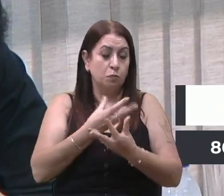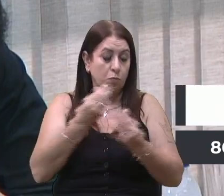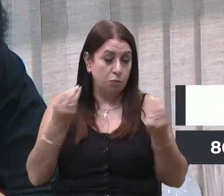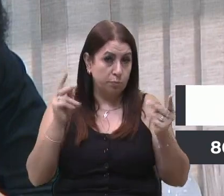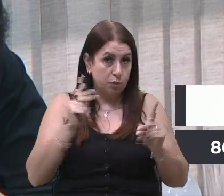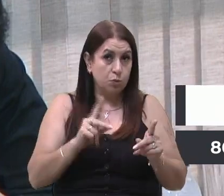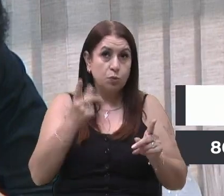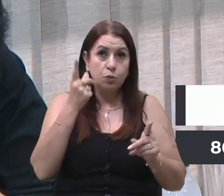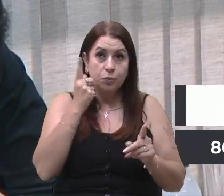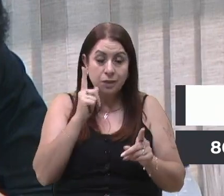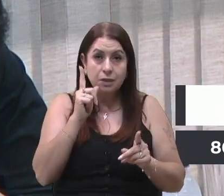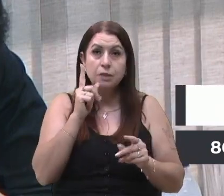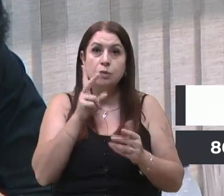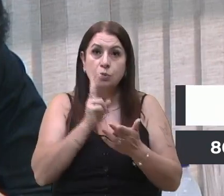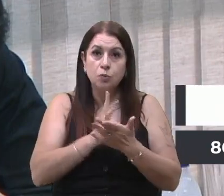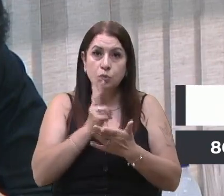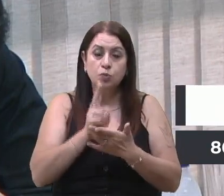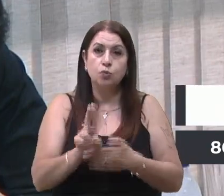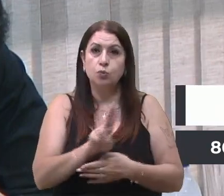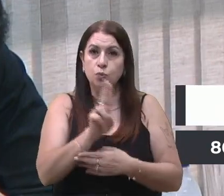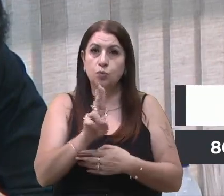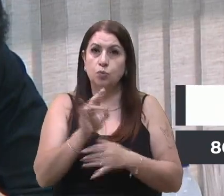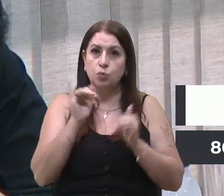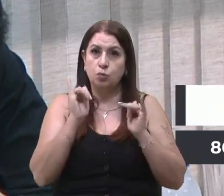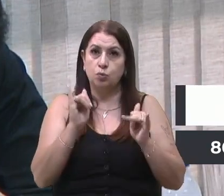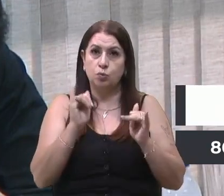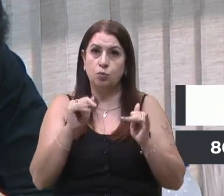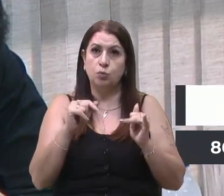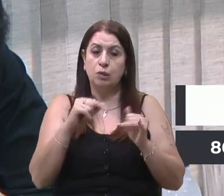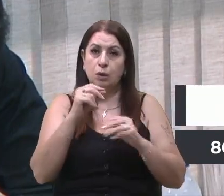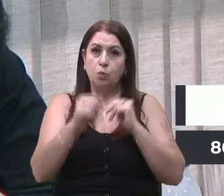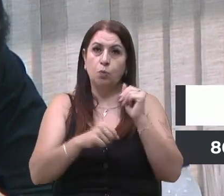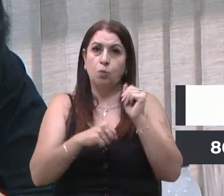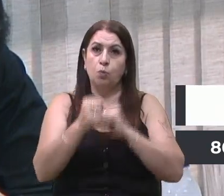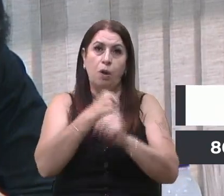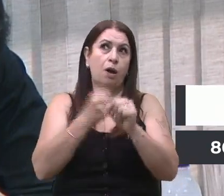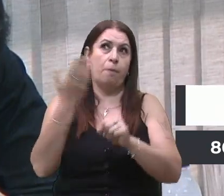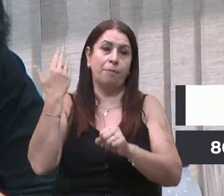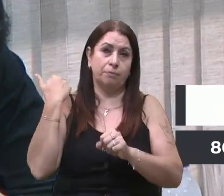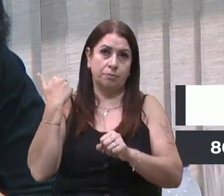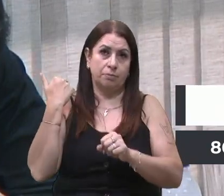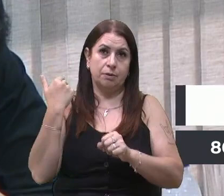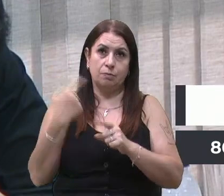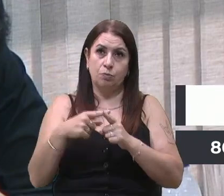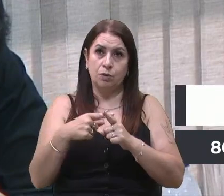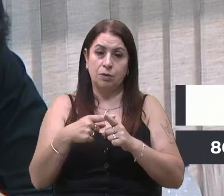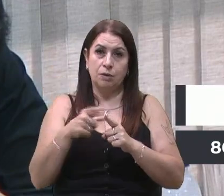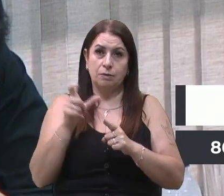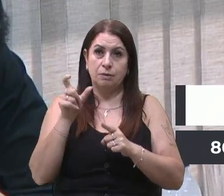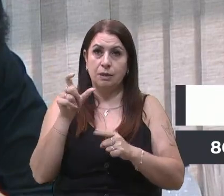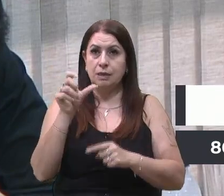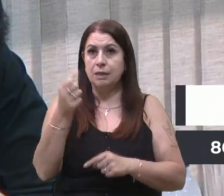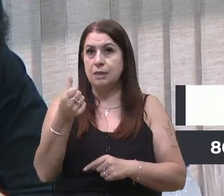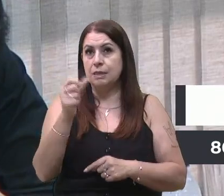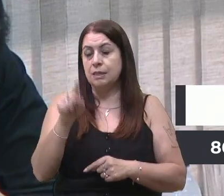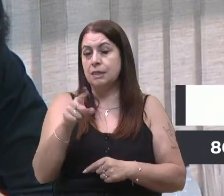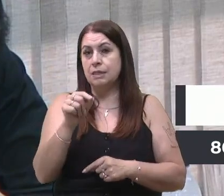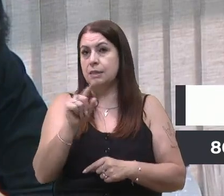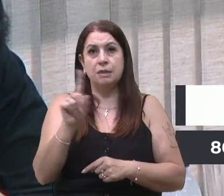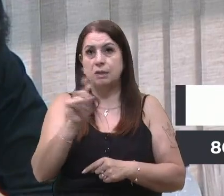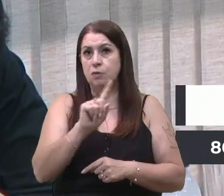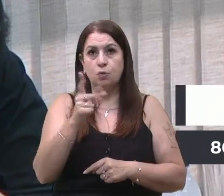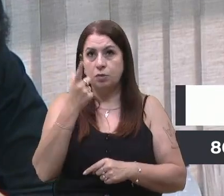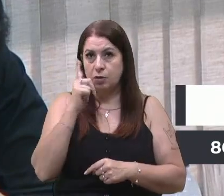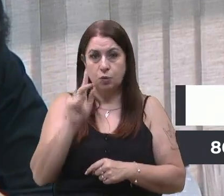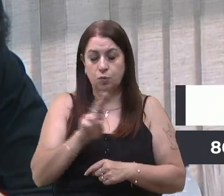que conseguiram continuar usando o ônibus em todo o ano passado. Porque se fosse na tarifa dos 6,10 que era, elas não poderiam